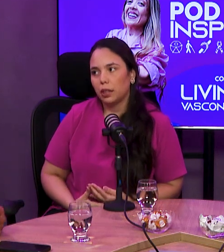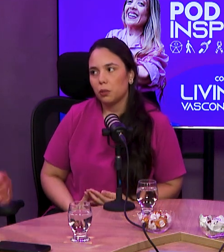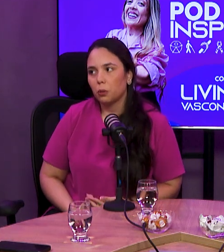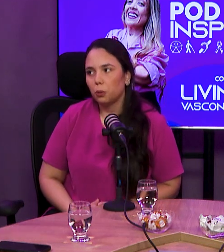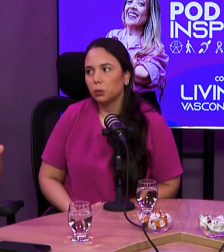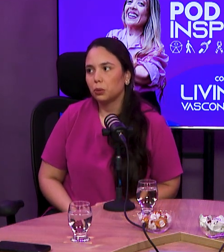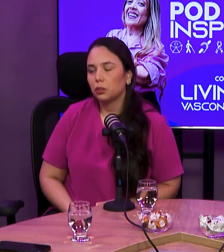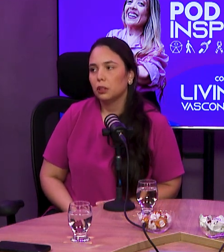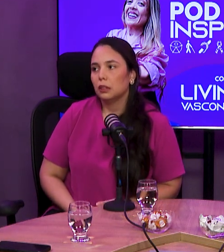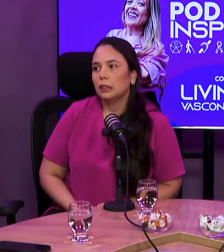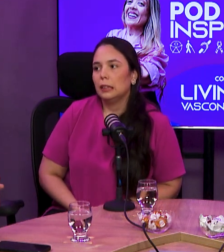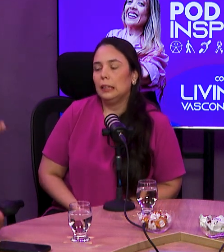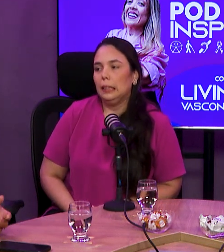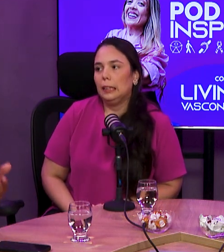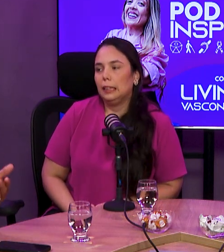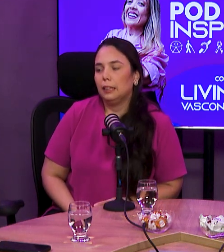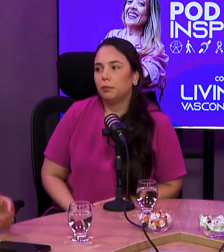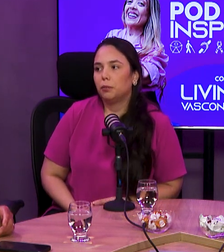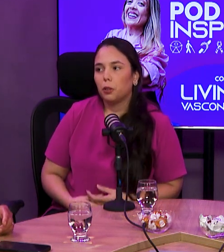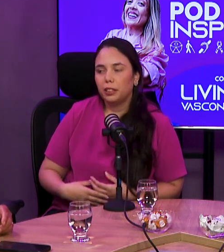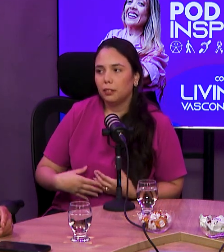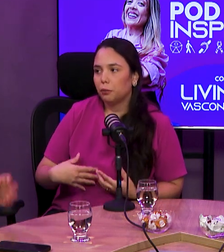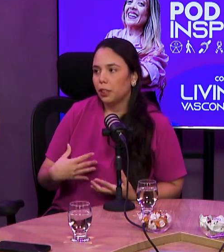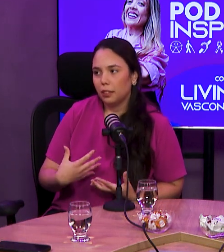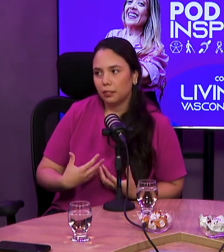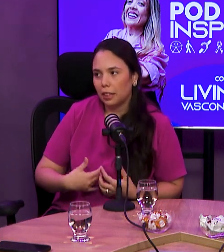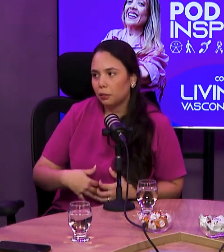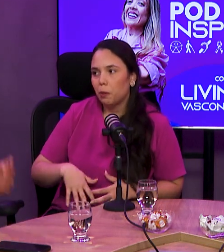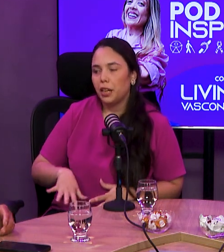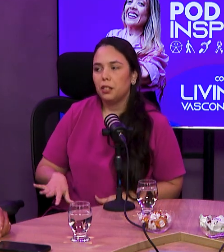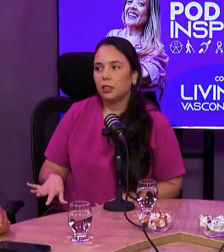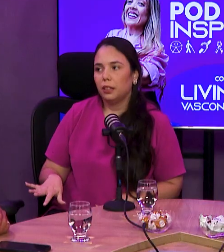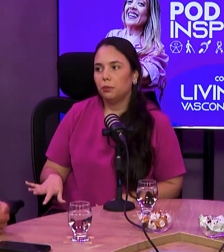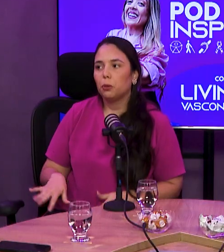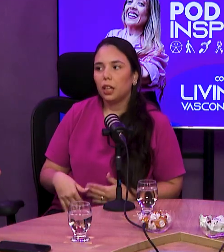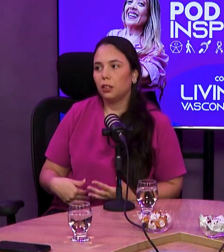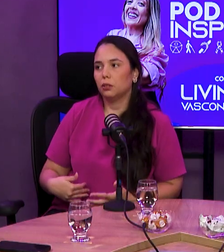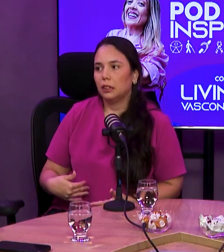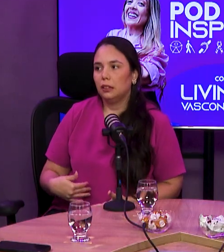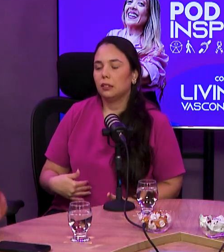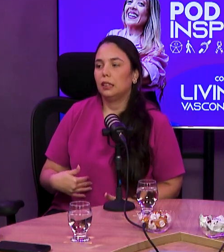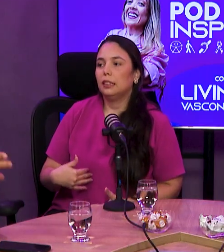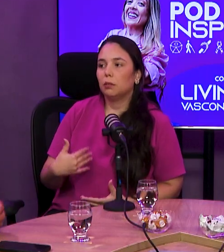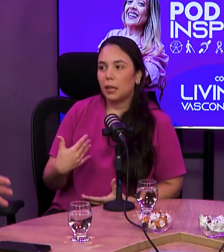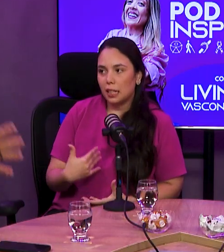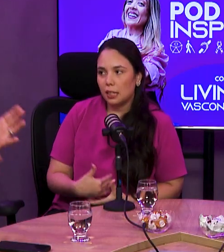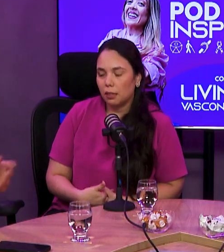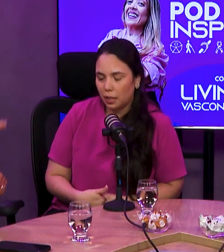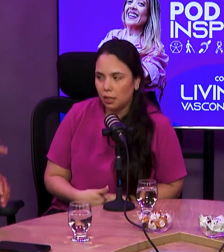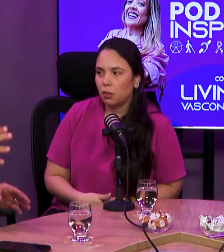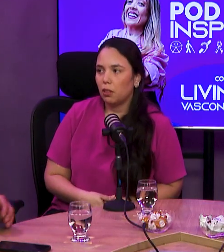meus colegas surdos, e foi naturalmente, né, fluindo, né? Então,